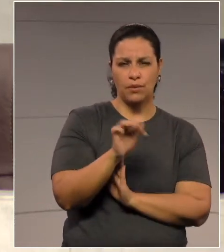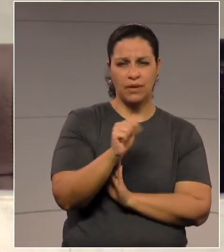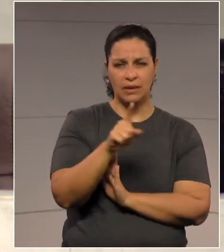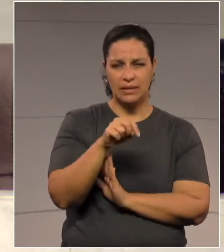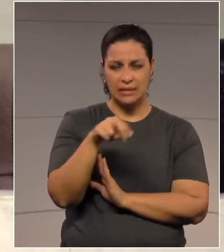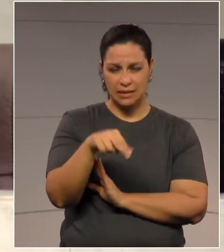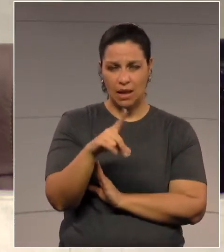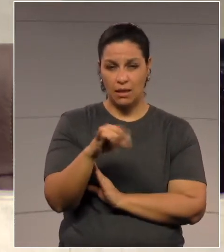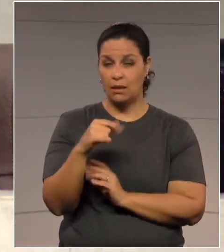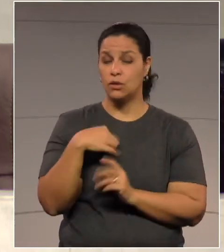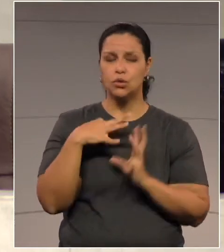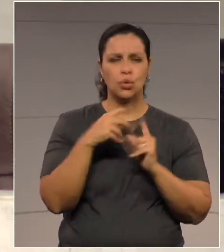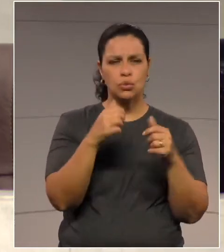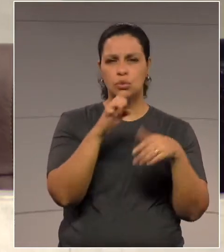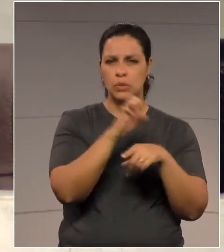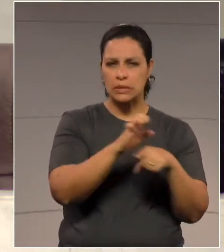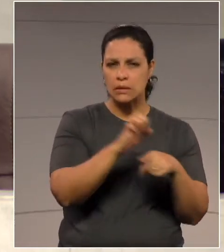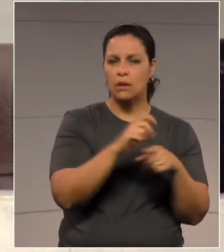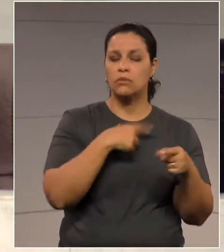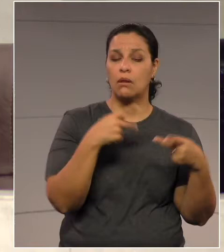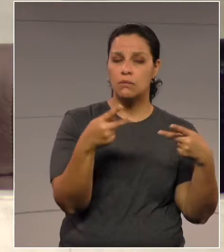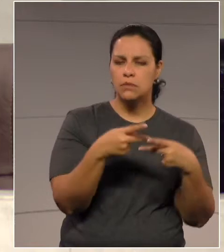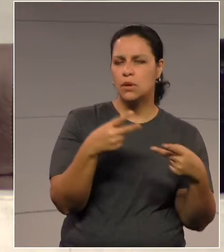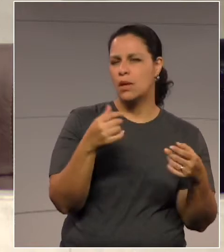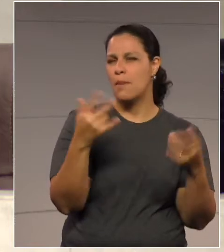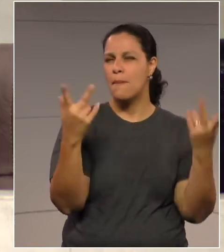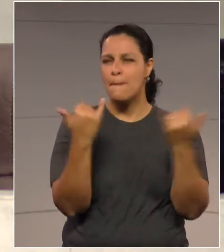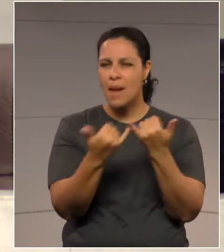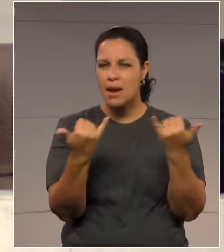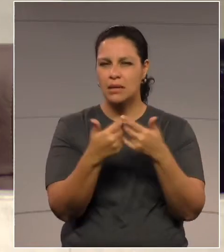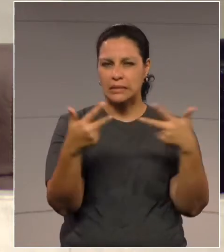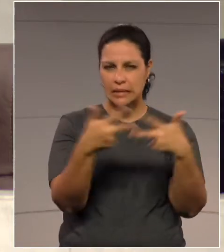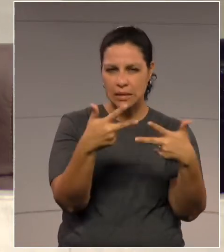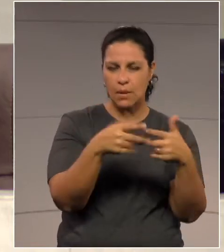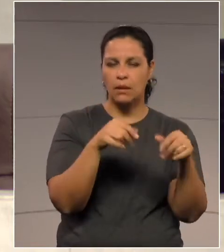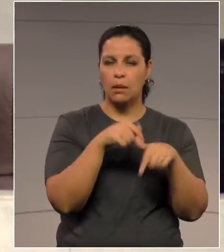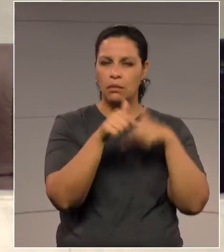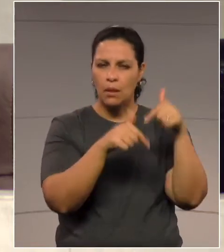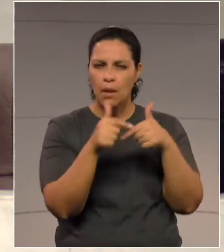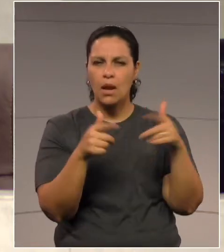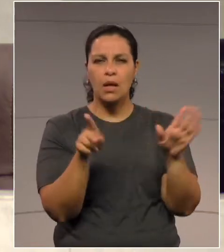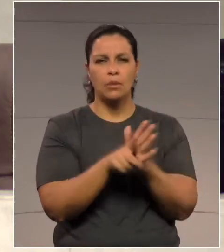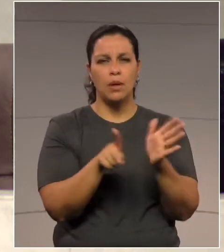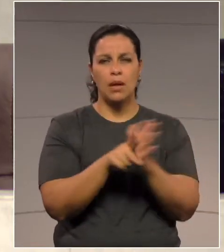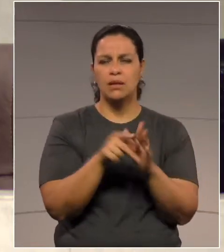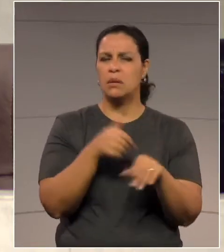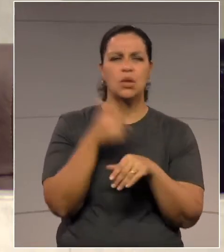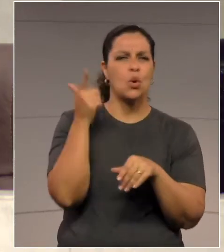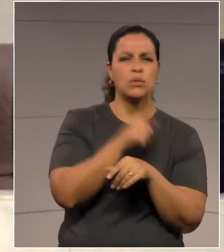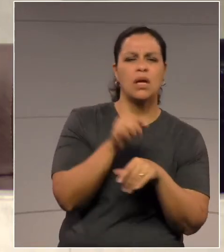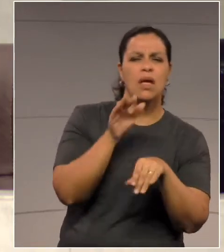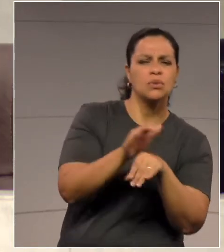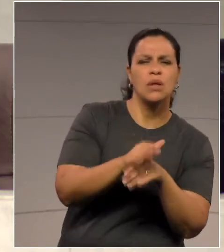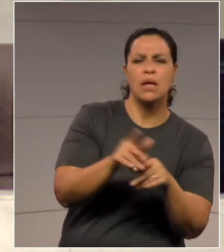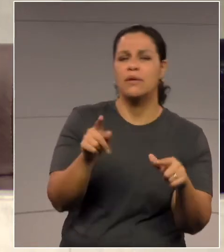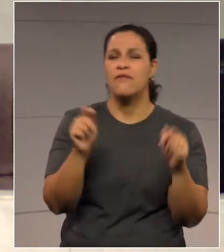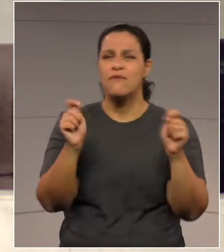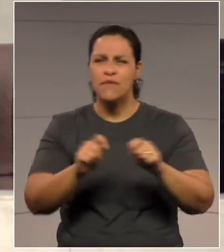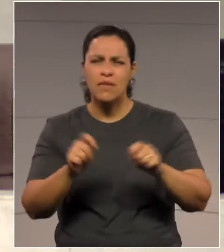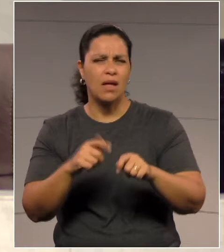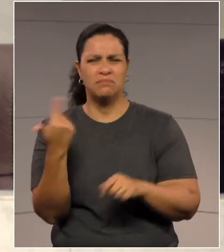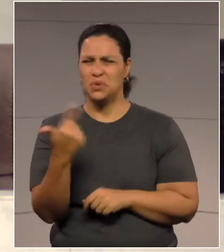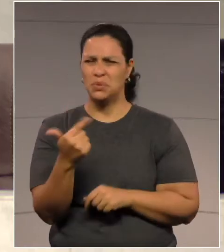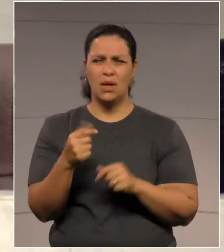ainda de saneamento, operando em condições muito ruins, com baixíssima penetração, com uma